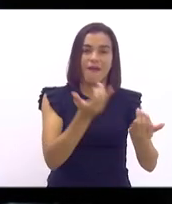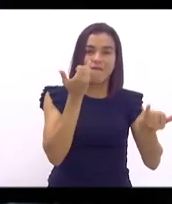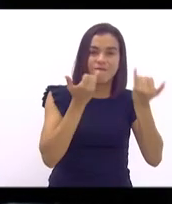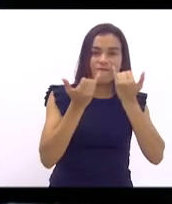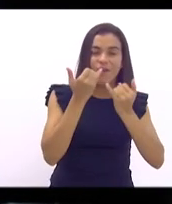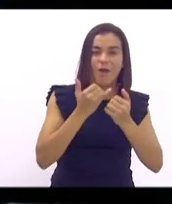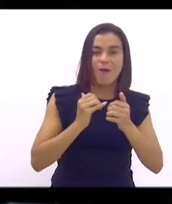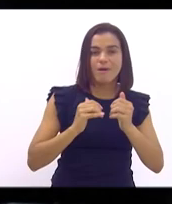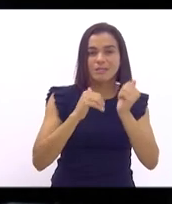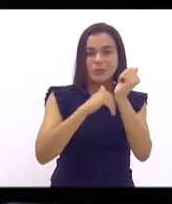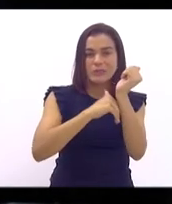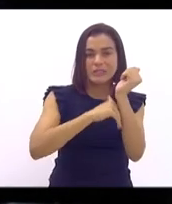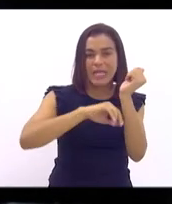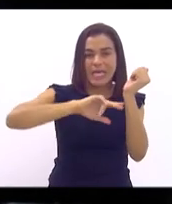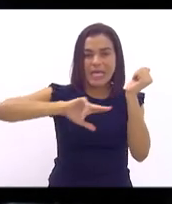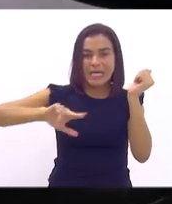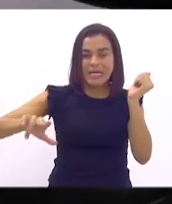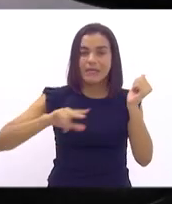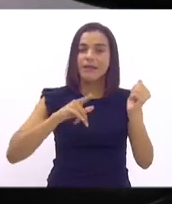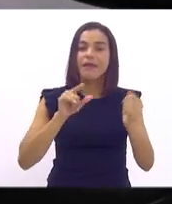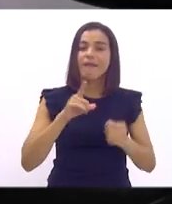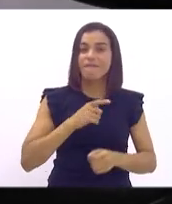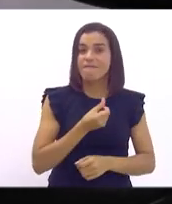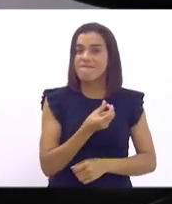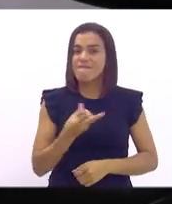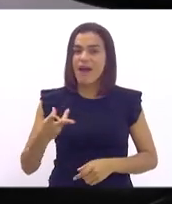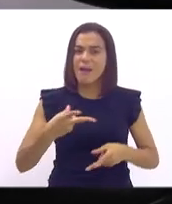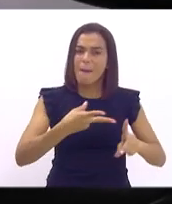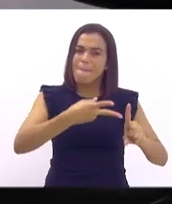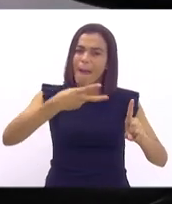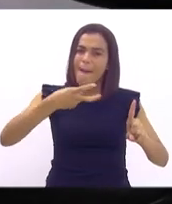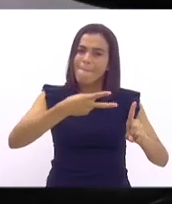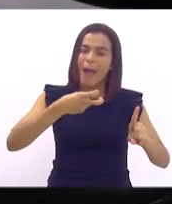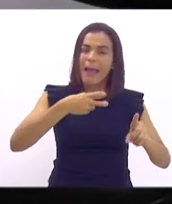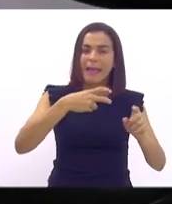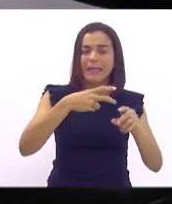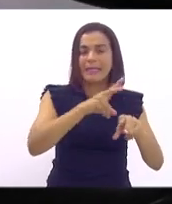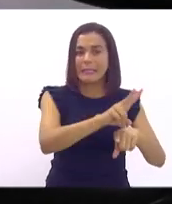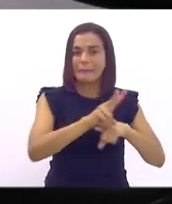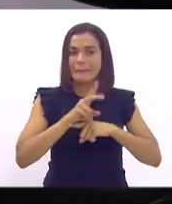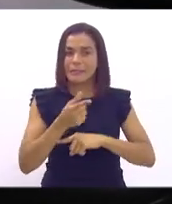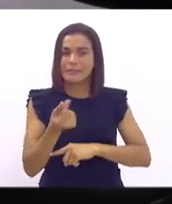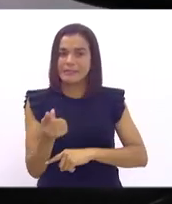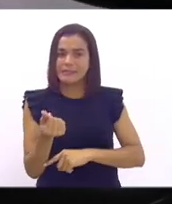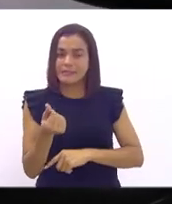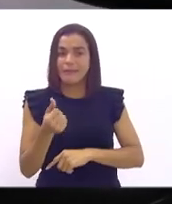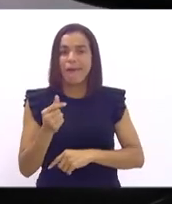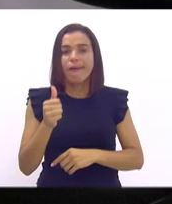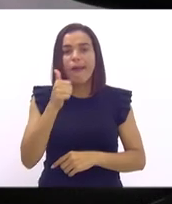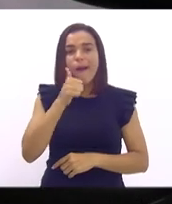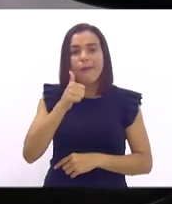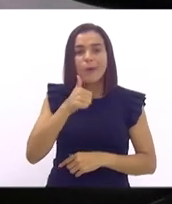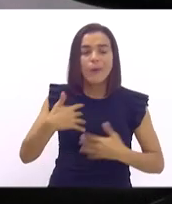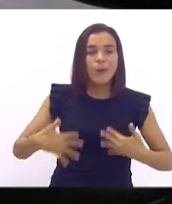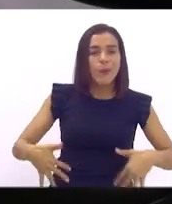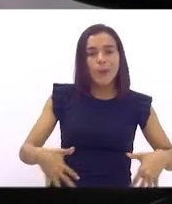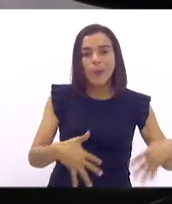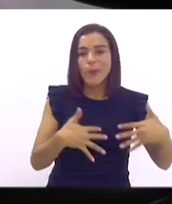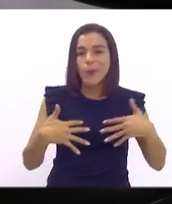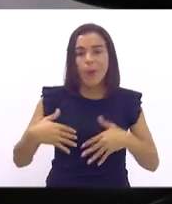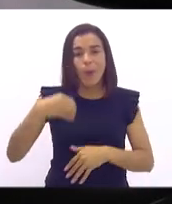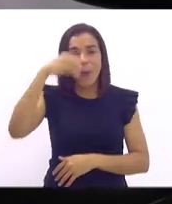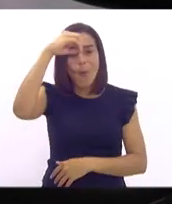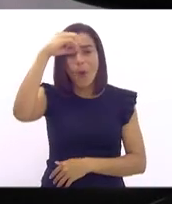feitos inúmeros empréstimos, né, nas contas dessas mulheres, e essas mulheres depois têm que se haver com isso sem saber